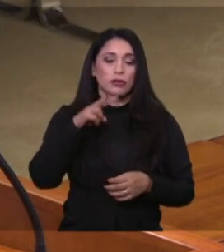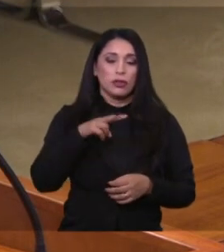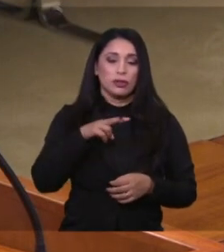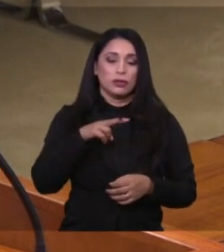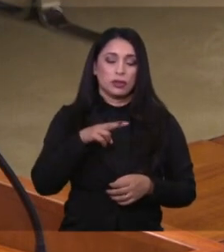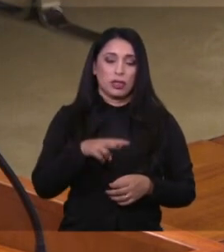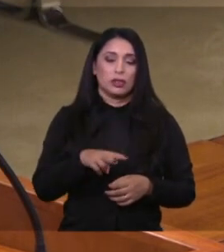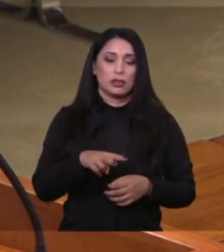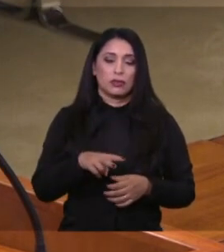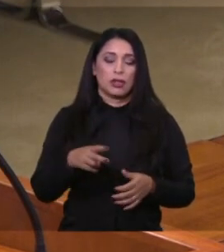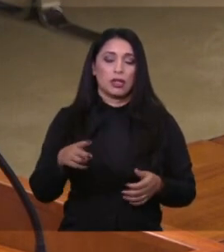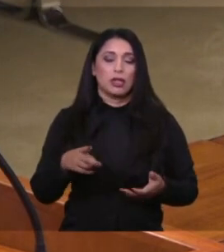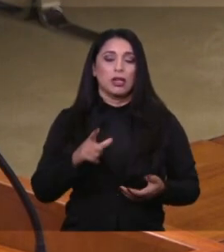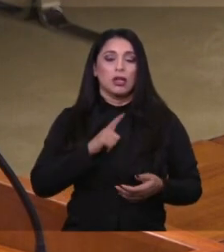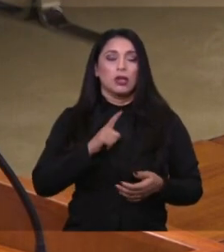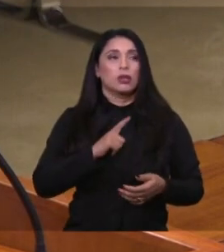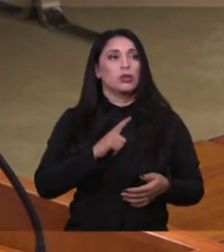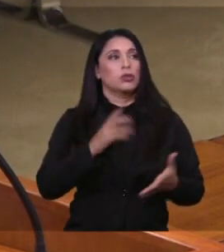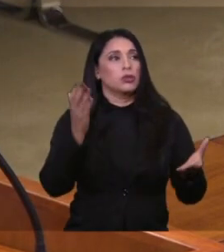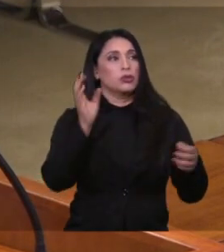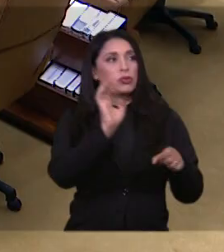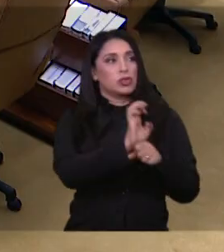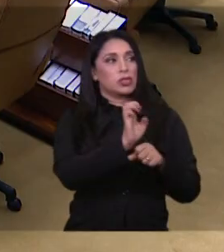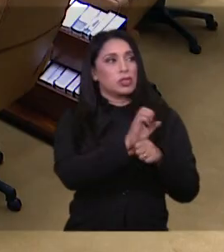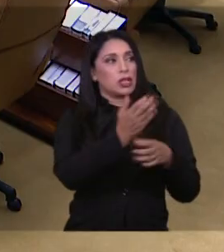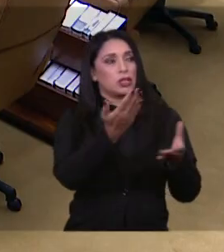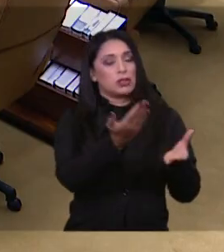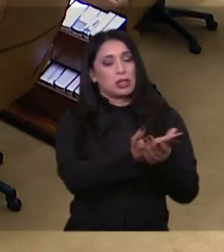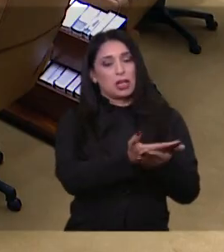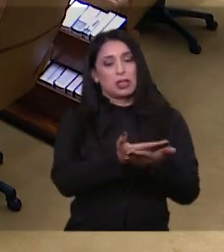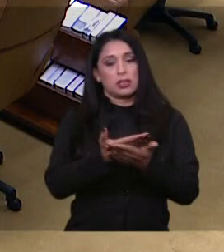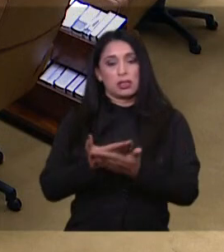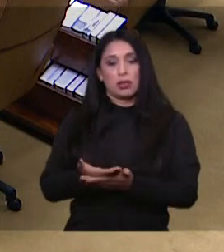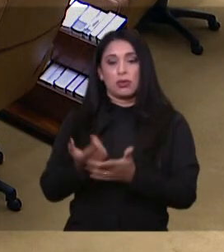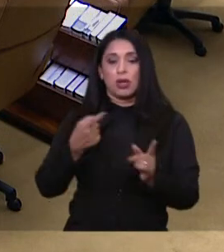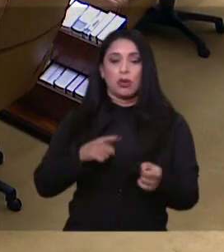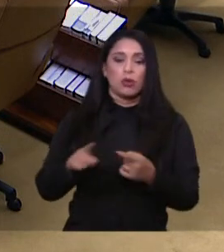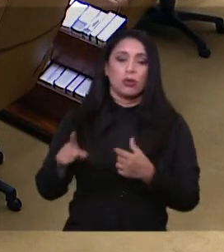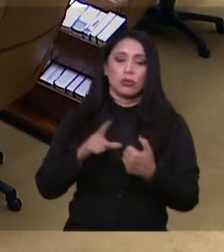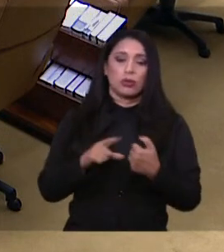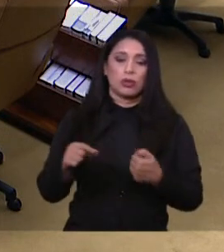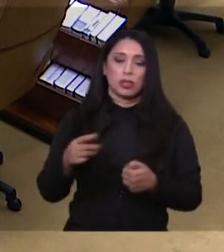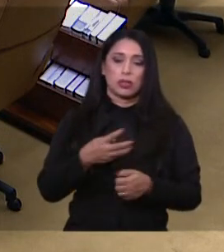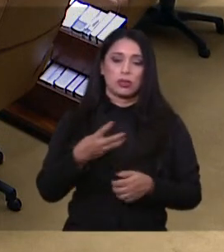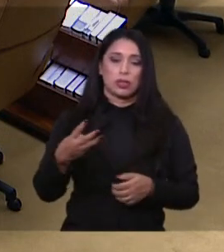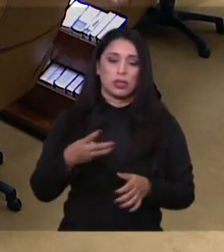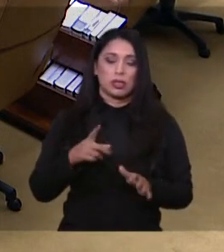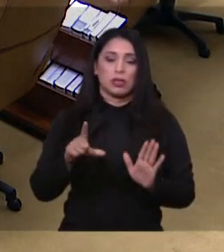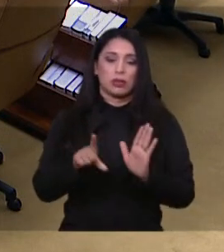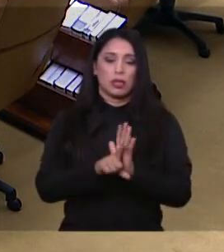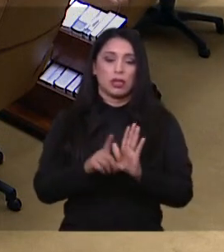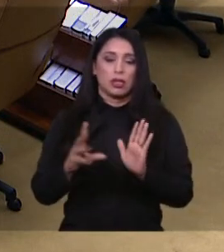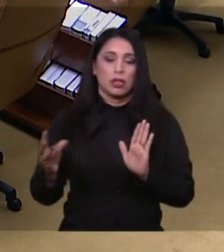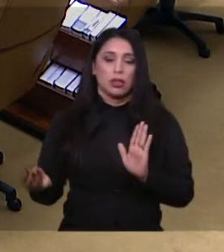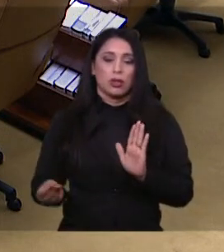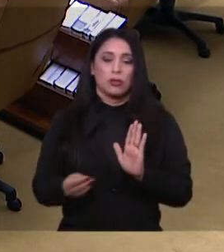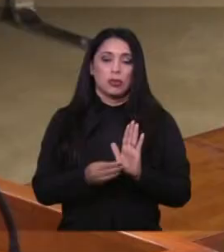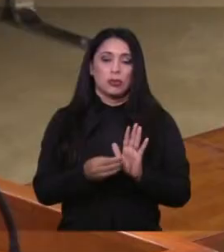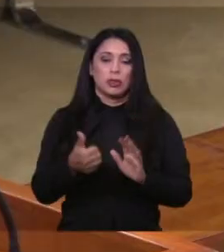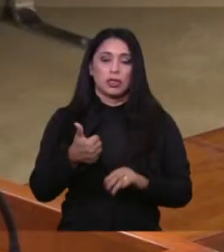que as ações dos Estados não se dirigem exatamente contra o artigo 3º da Lei Complementar 190